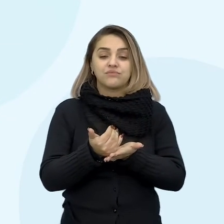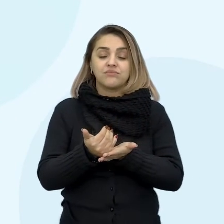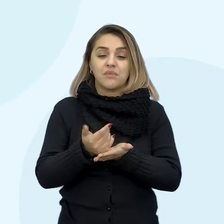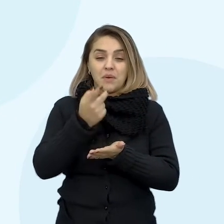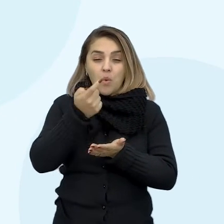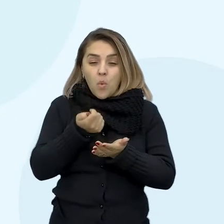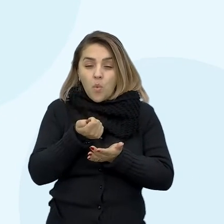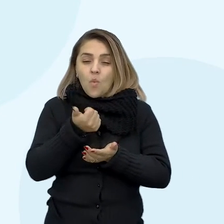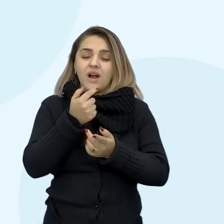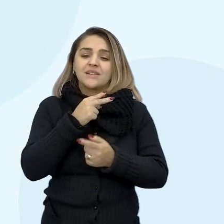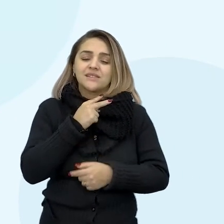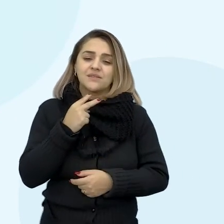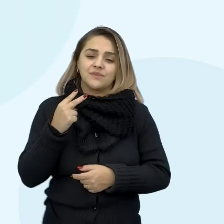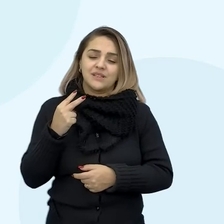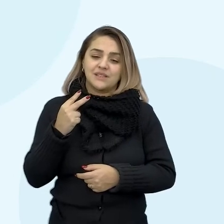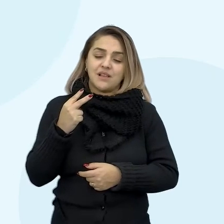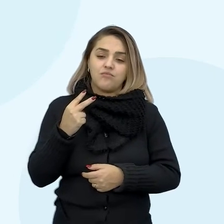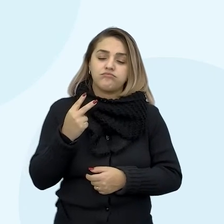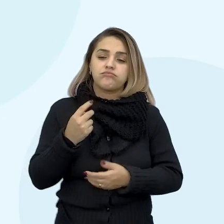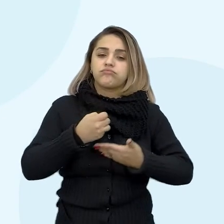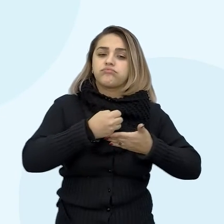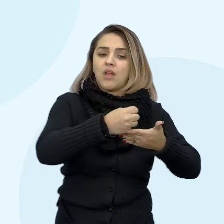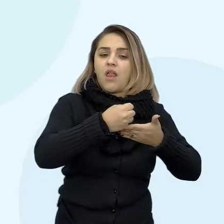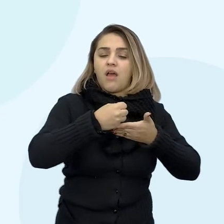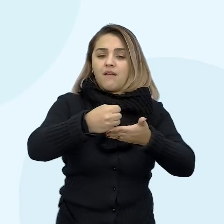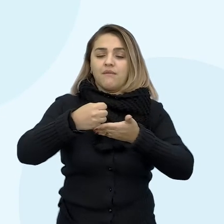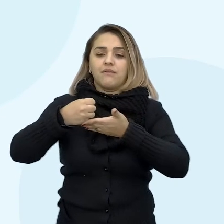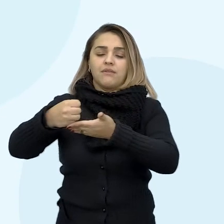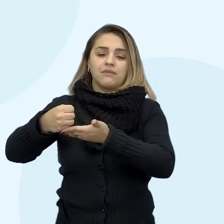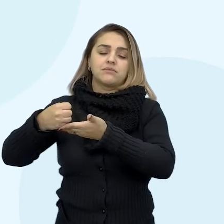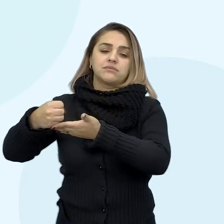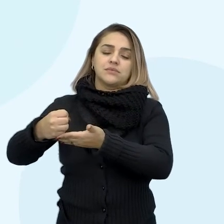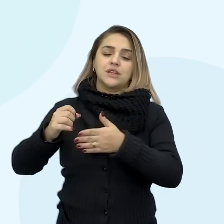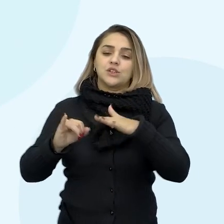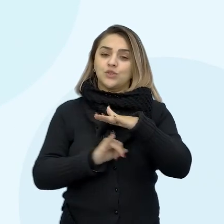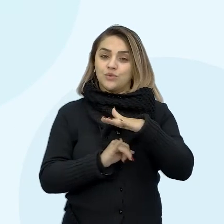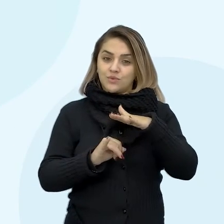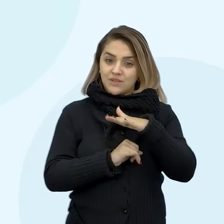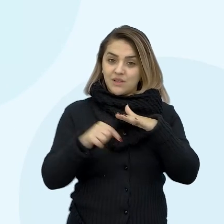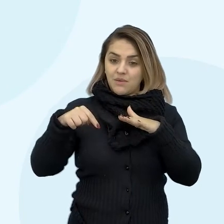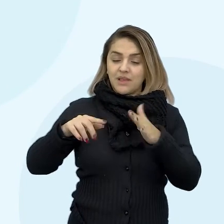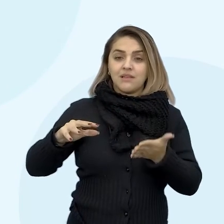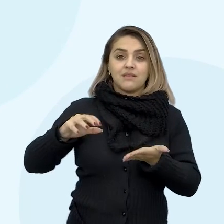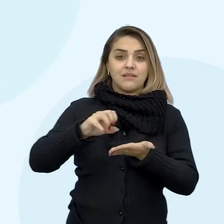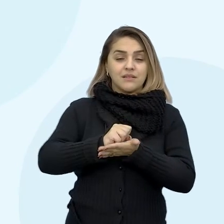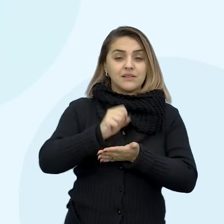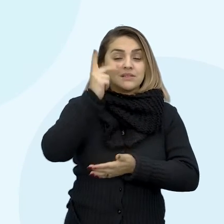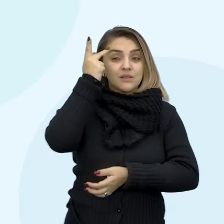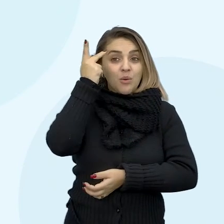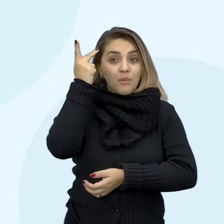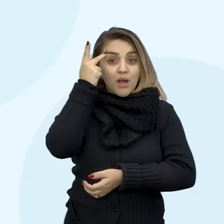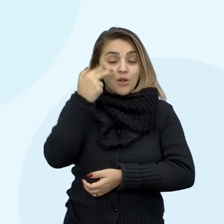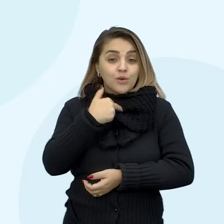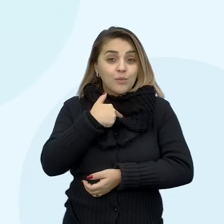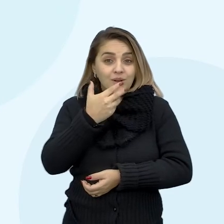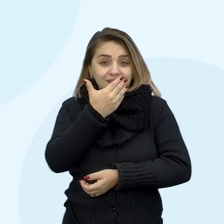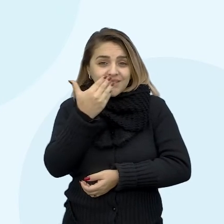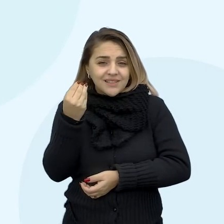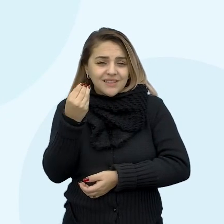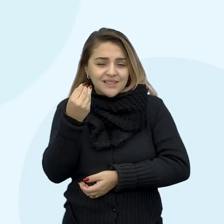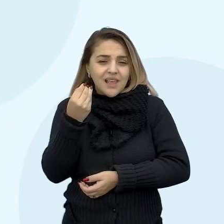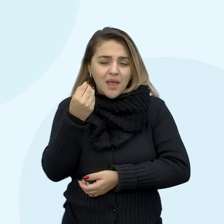tudo a entidades sociais cadastradas em São Paulo. Não se esqueçam que o vencidinho é aquele